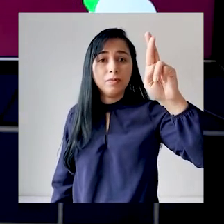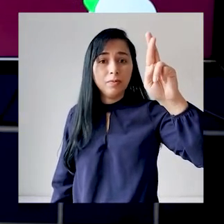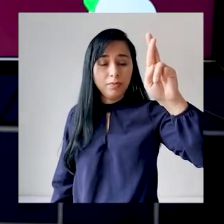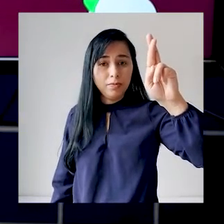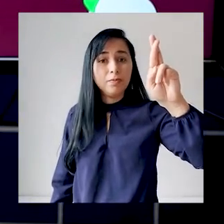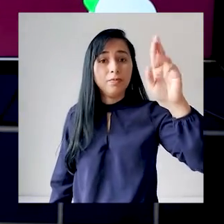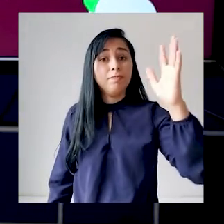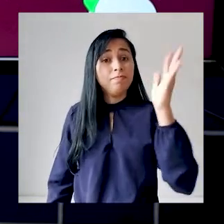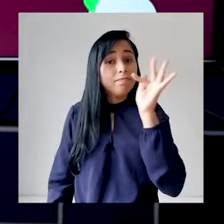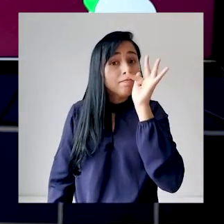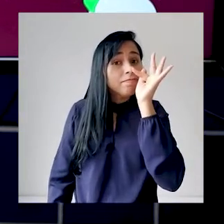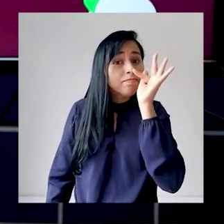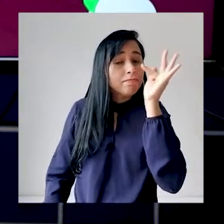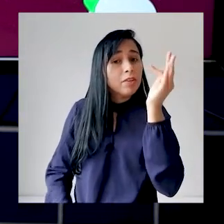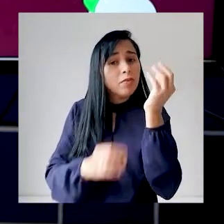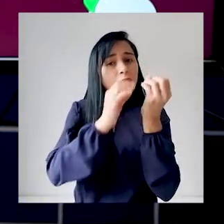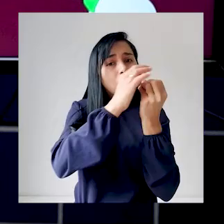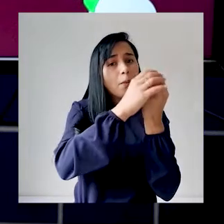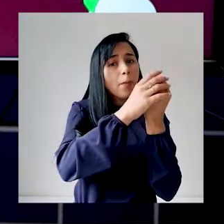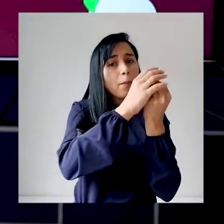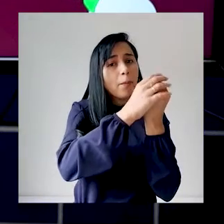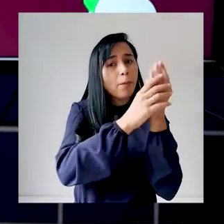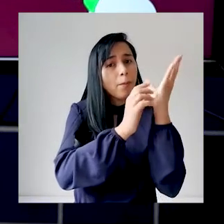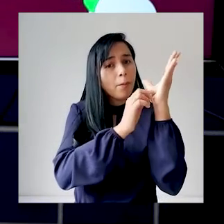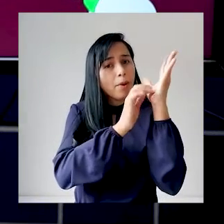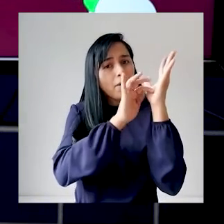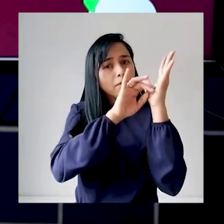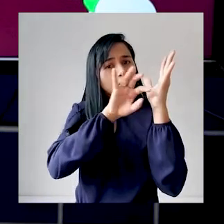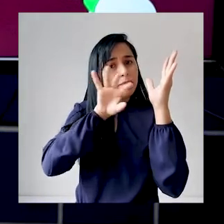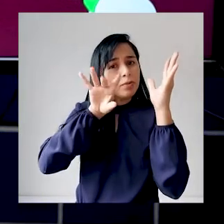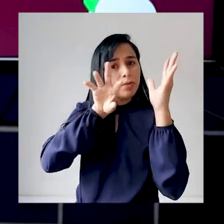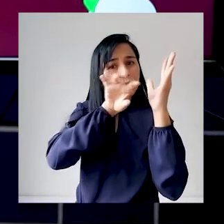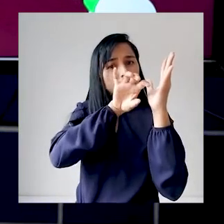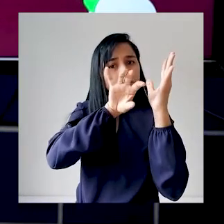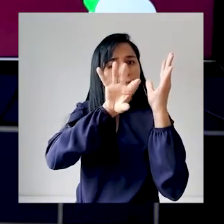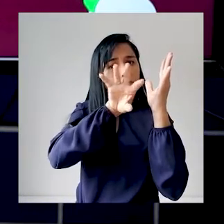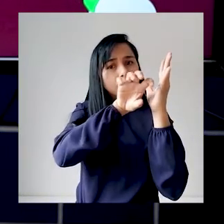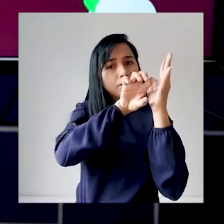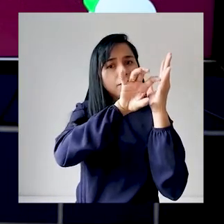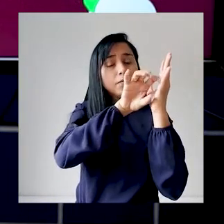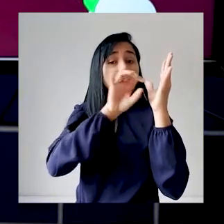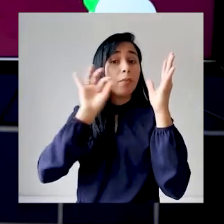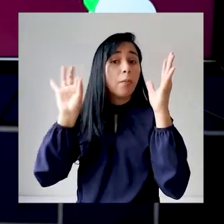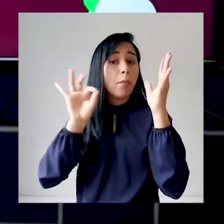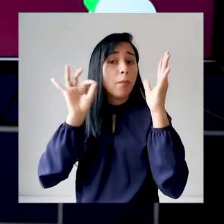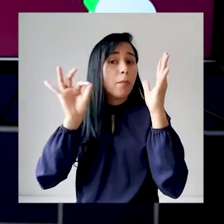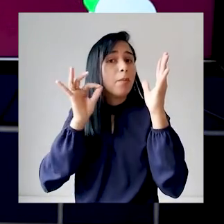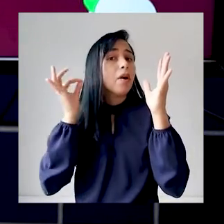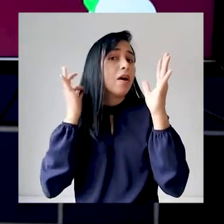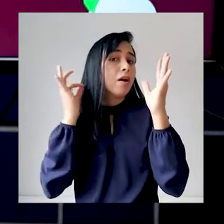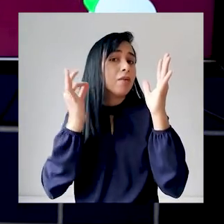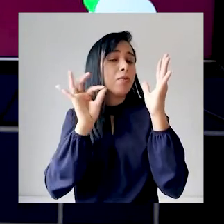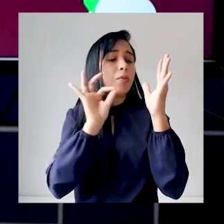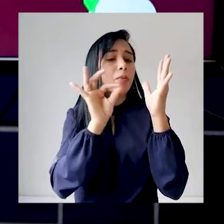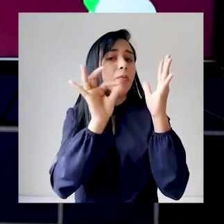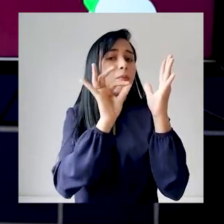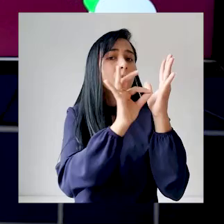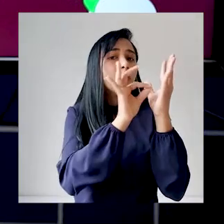flores produzem esse néctar e vão atrair os animais, como por exemplo a